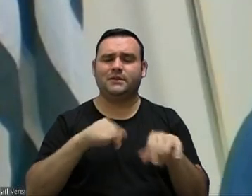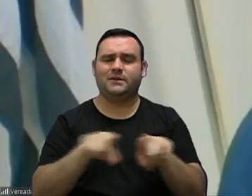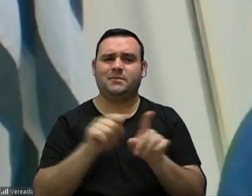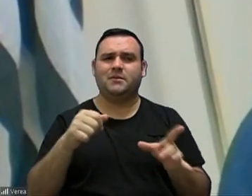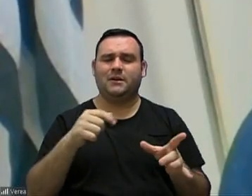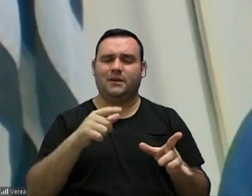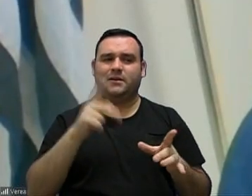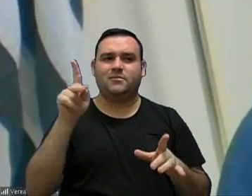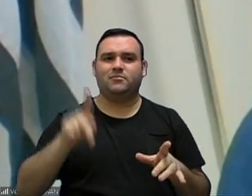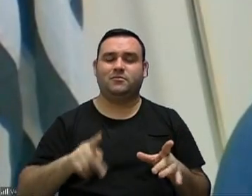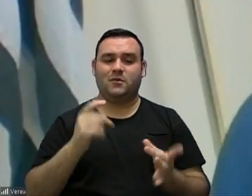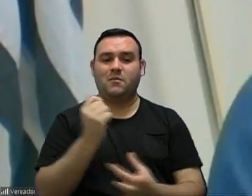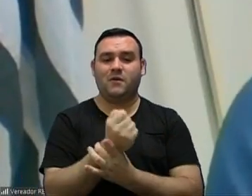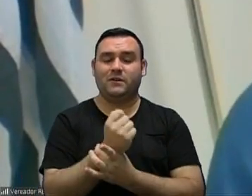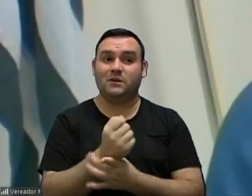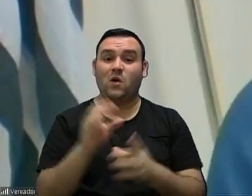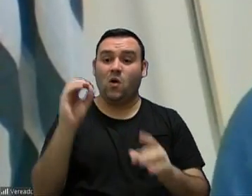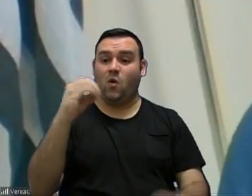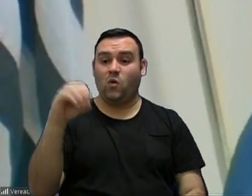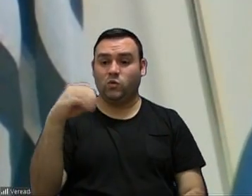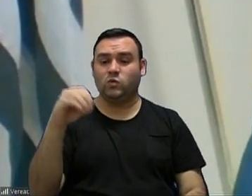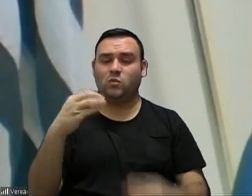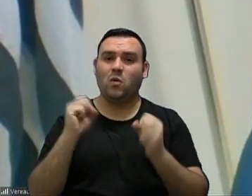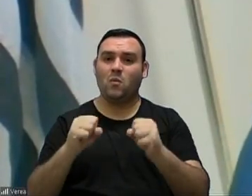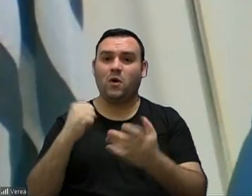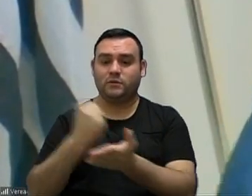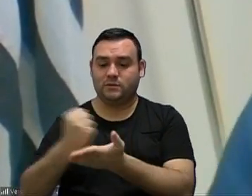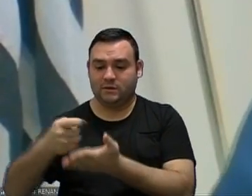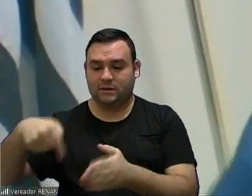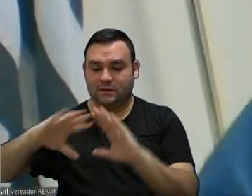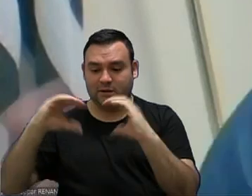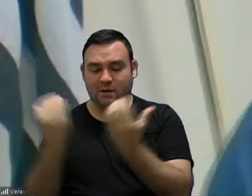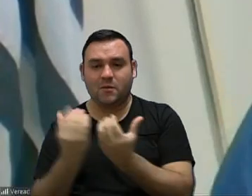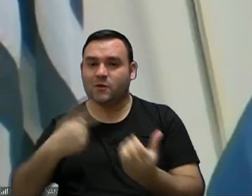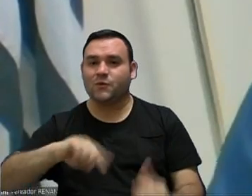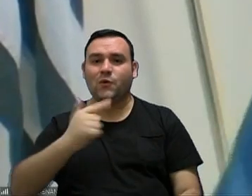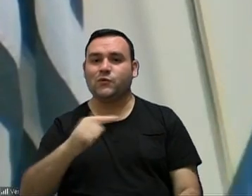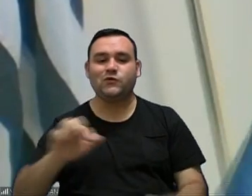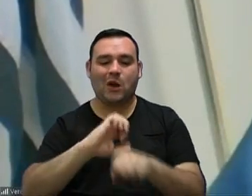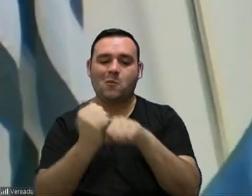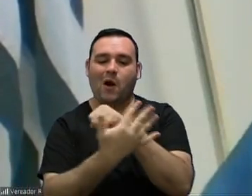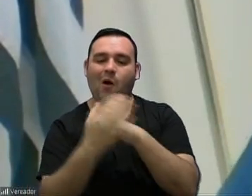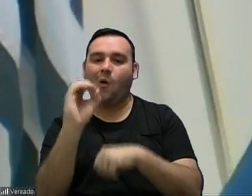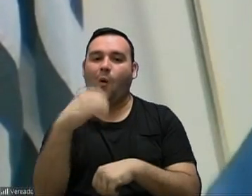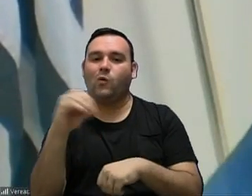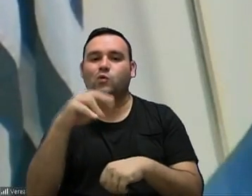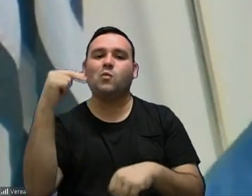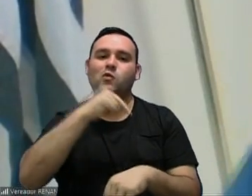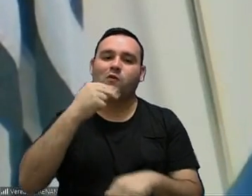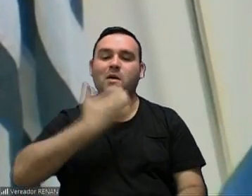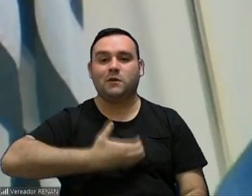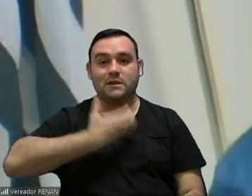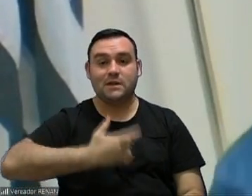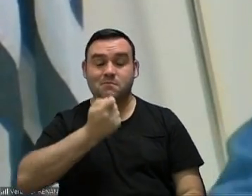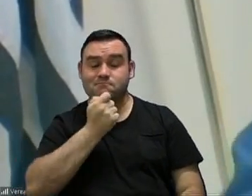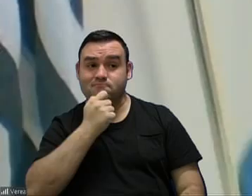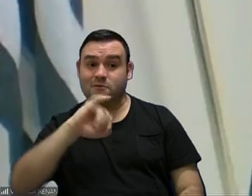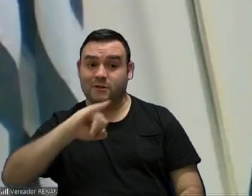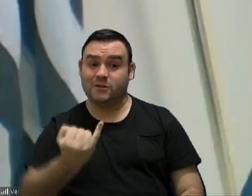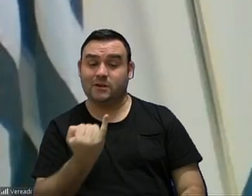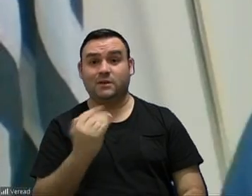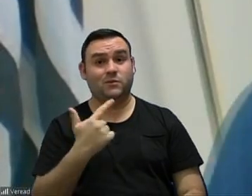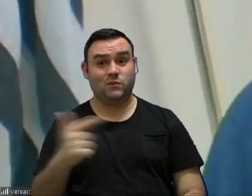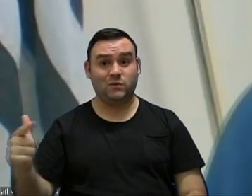Previdência Nacional, presidente. Outubro ela podia ter protocolado aqui, nós não tínhamos pandemia em outubro, novembro, dezembro, janeiro,